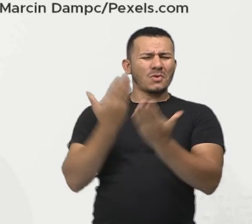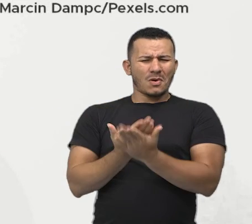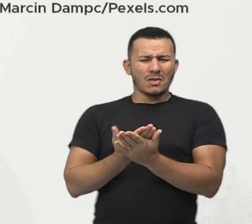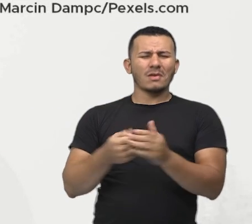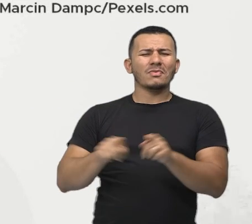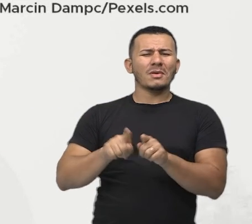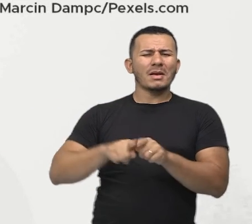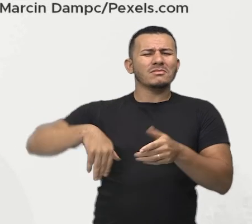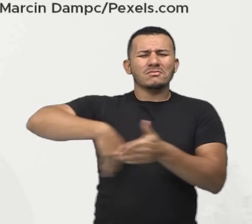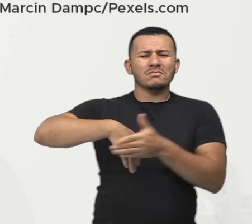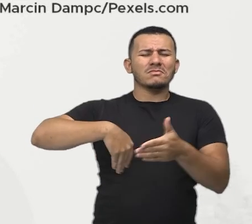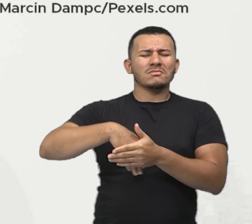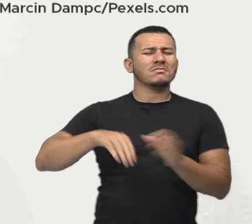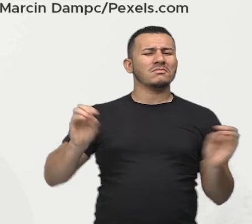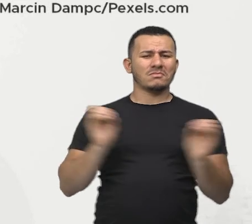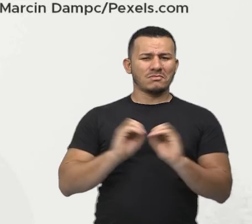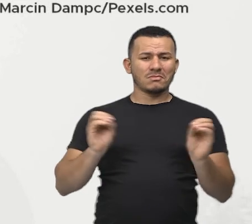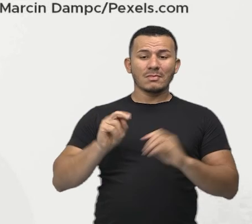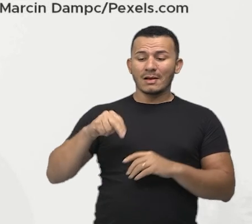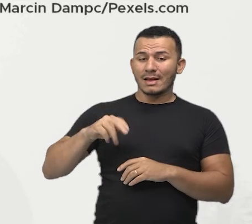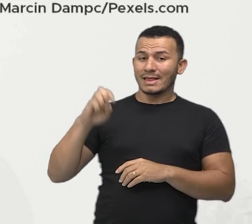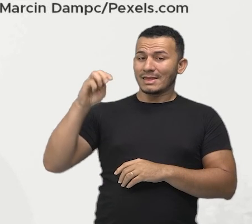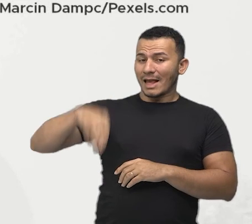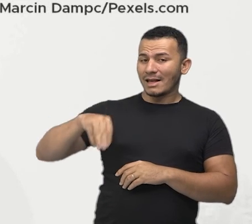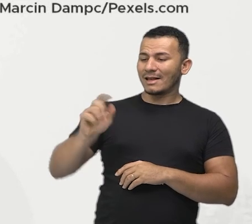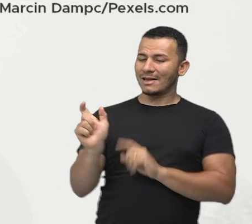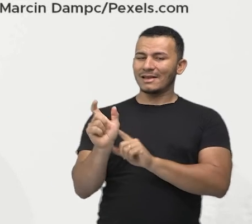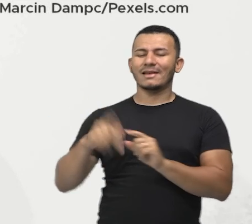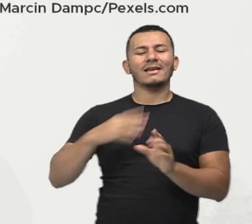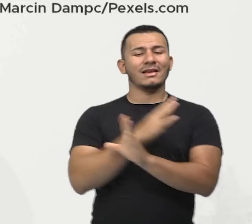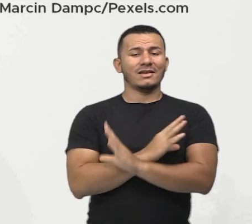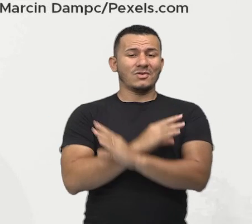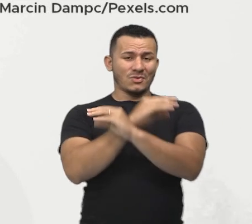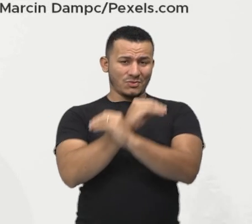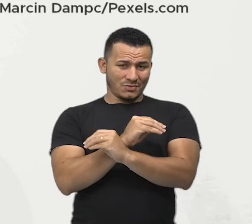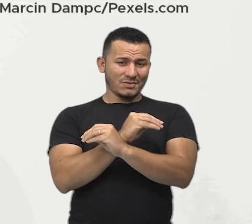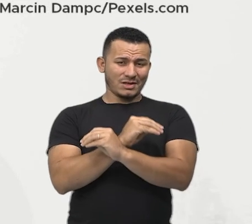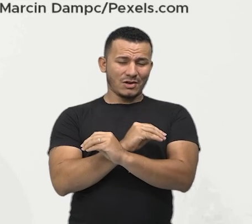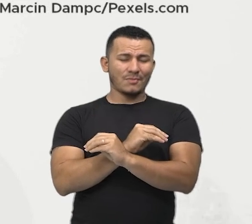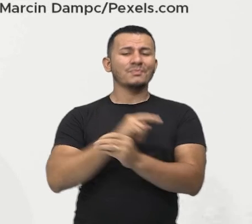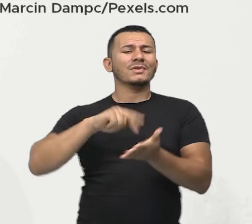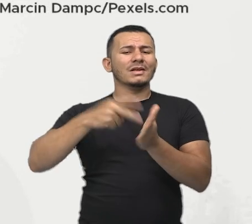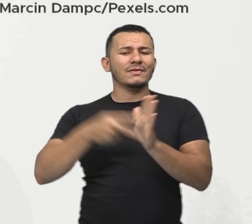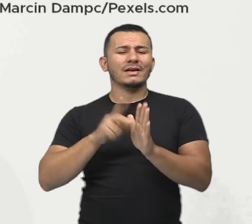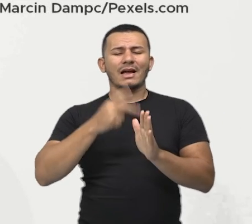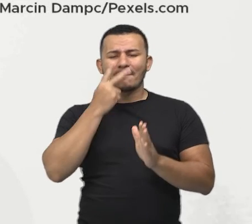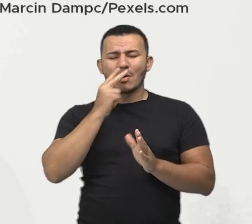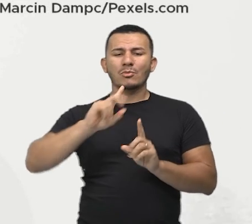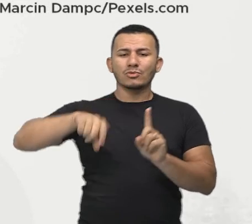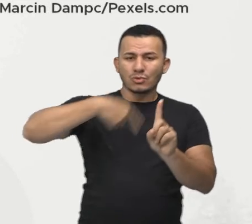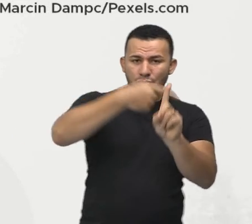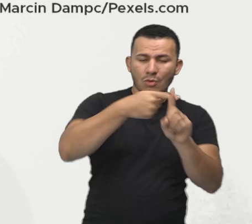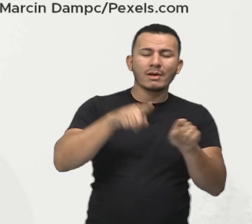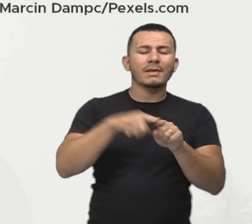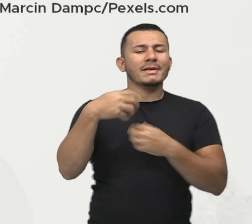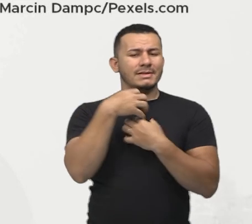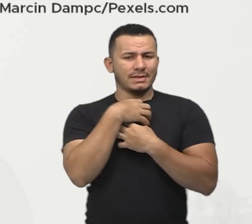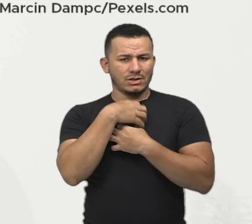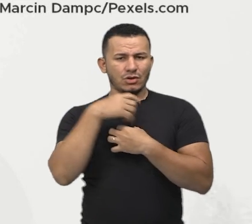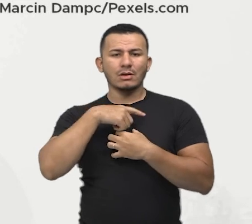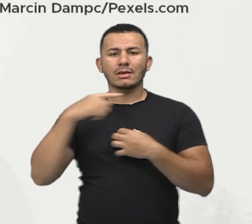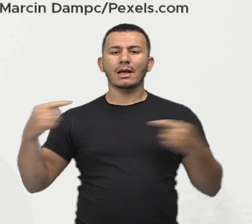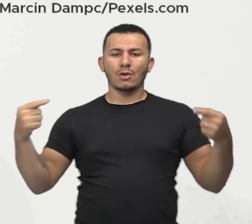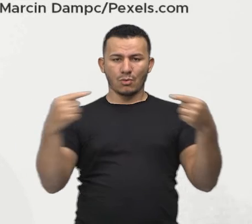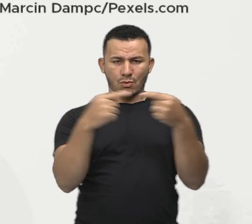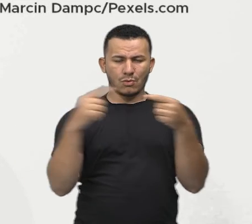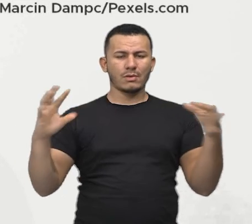nem joguei bola. O nem também é uma conjunção que expressa para a gente a ideia de soma, de sentido,